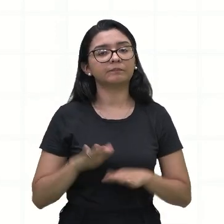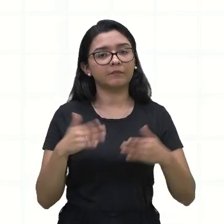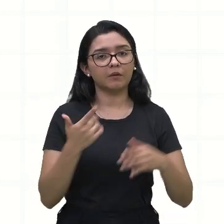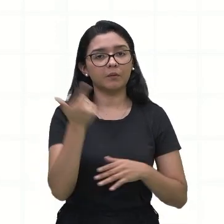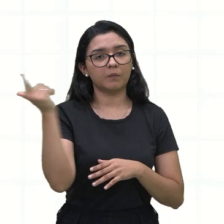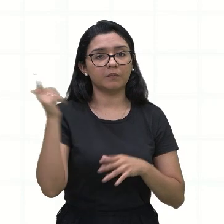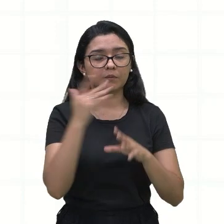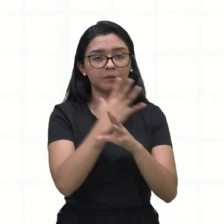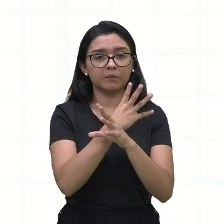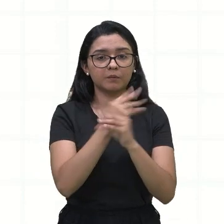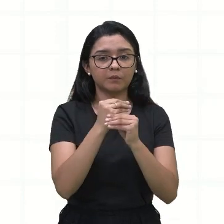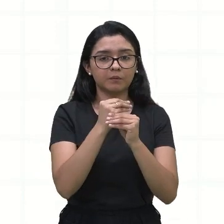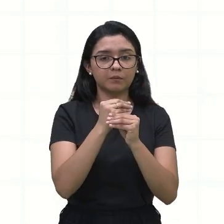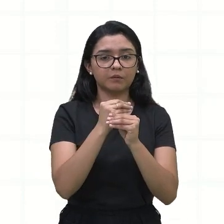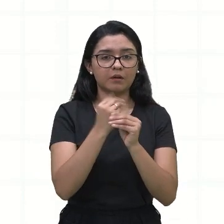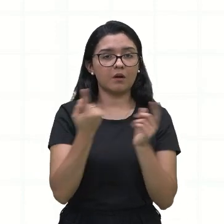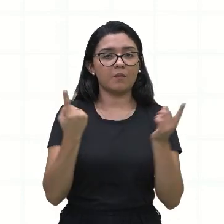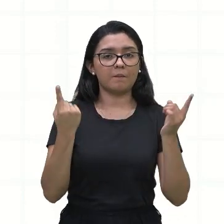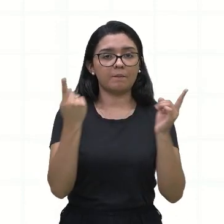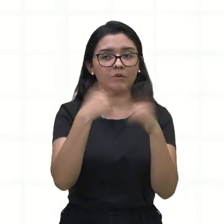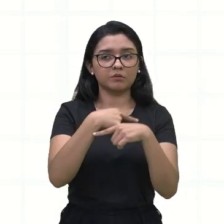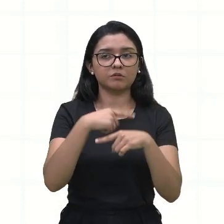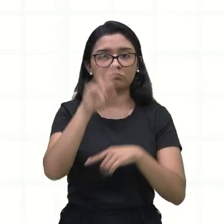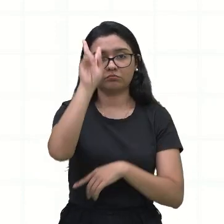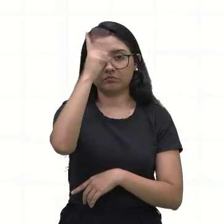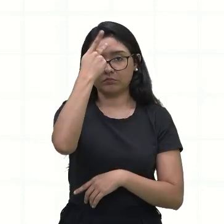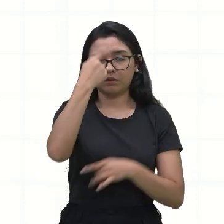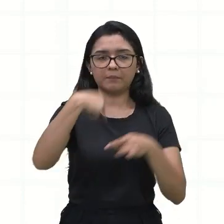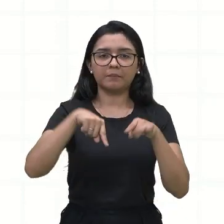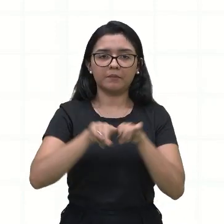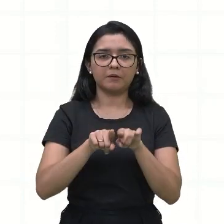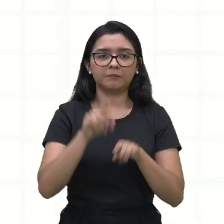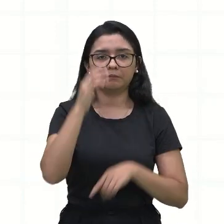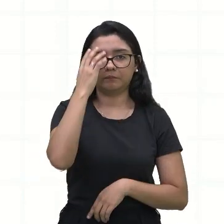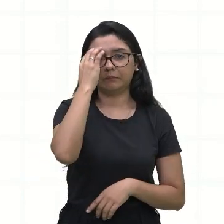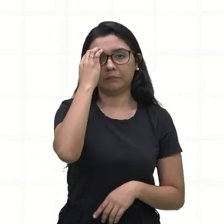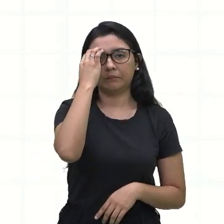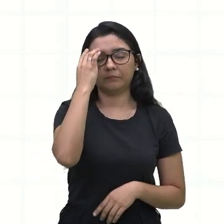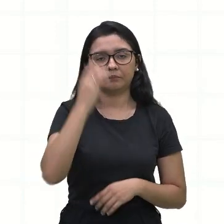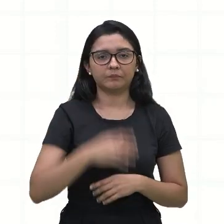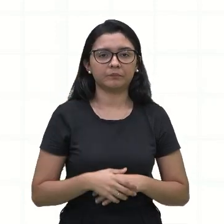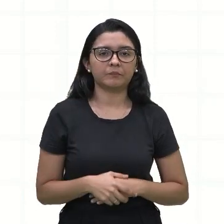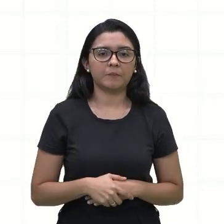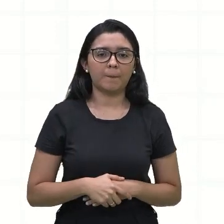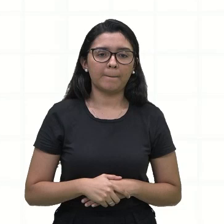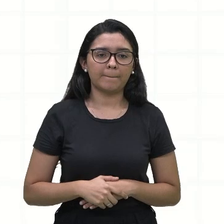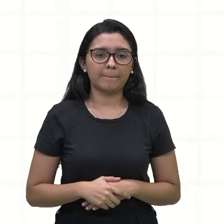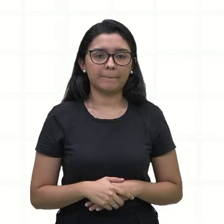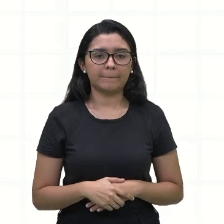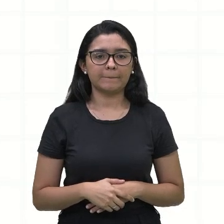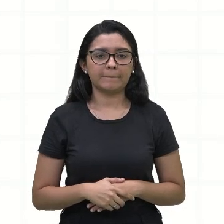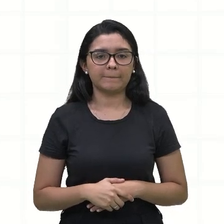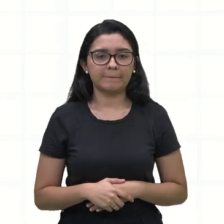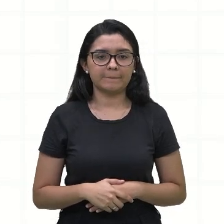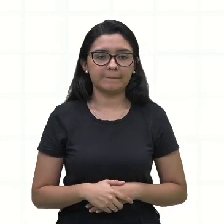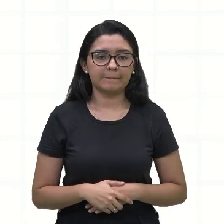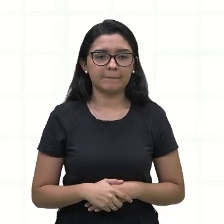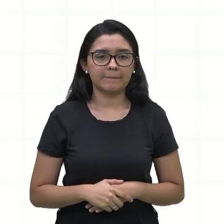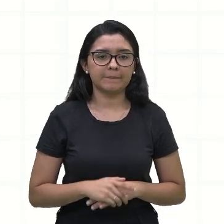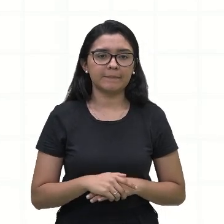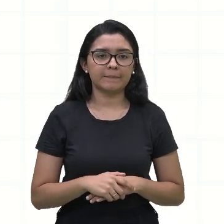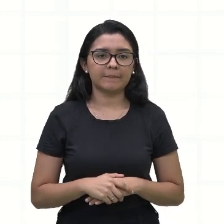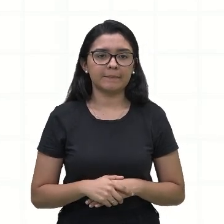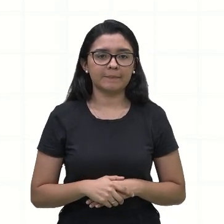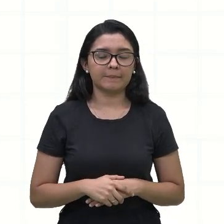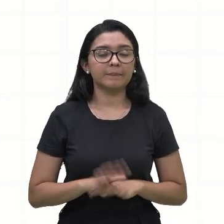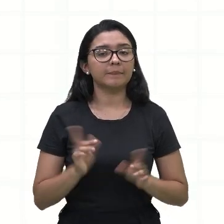conectivo que vai indicar oposição de ideias, né? Muito bem. Olha só, por outro lado, estabelece uma oposição ao contraste